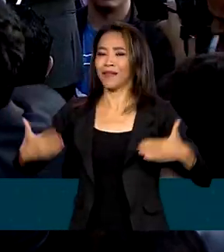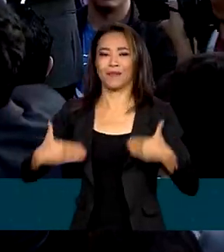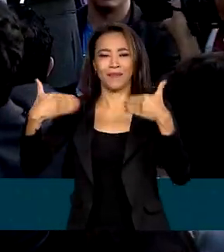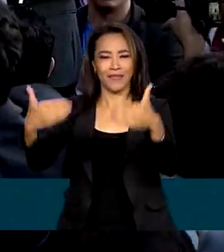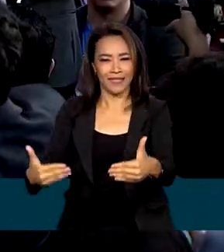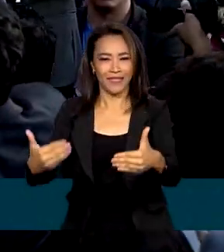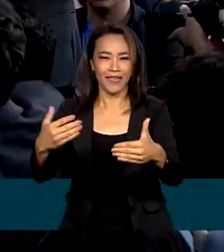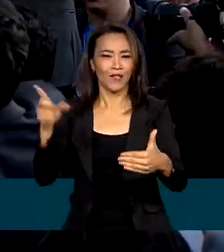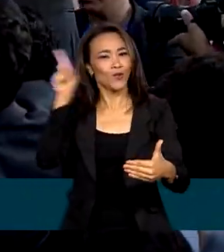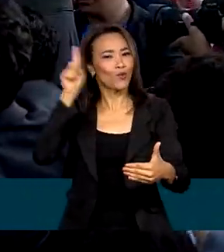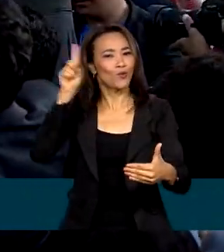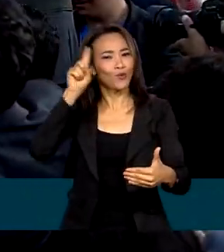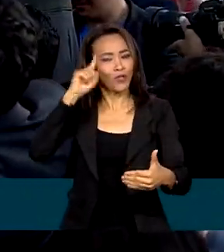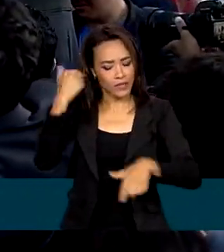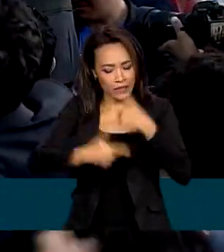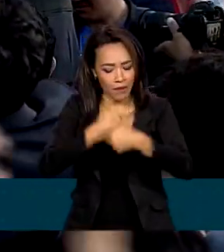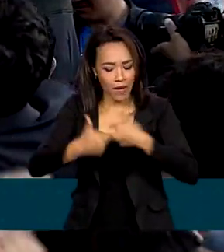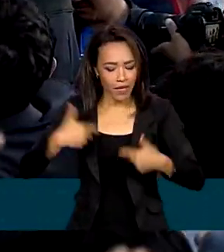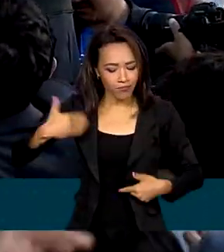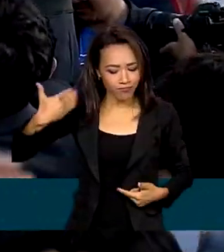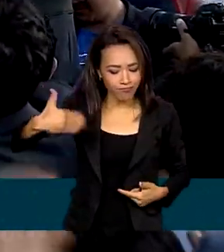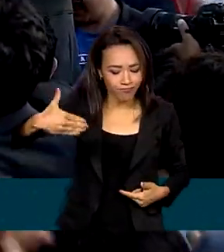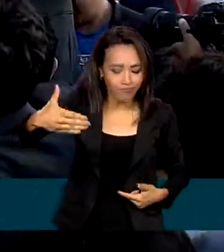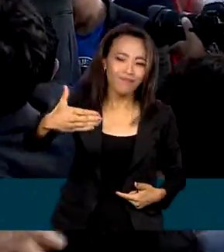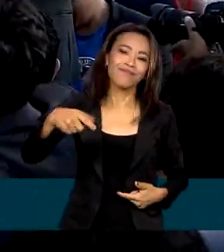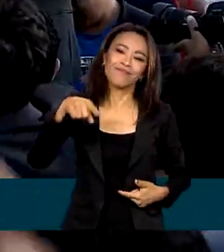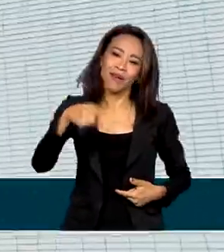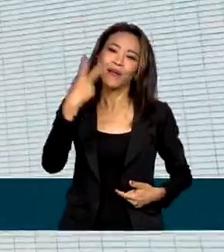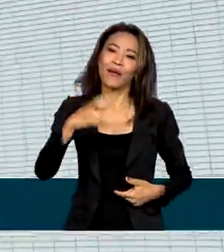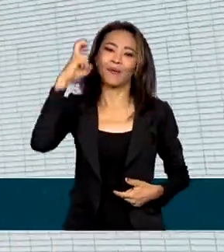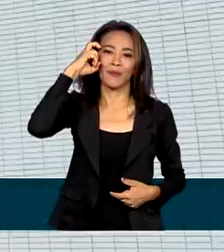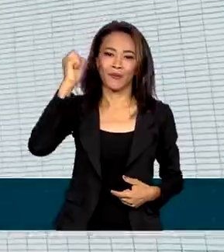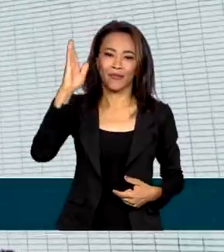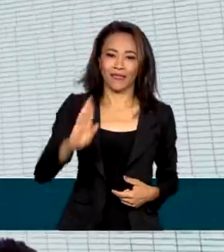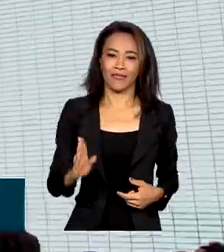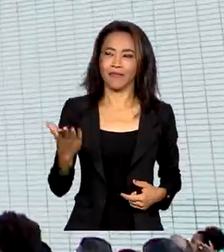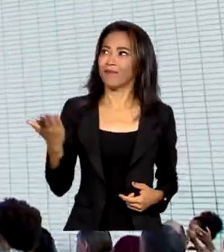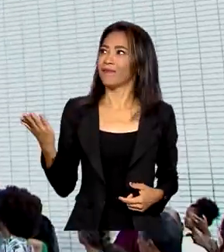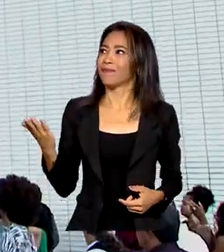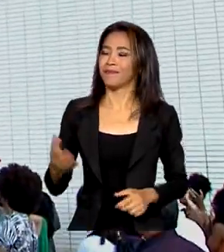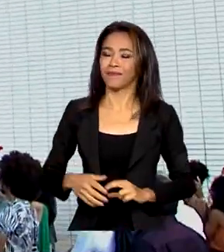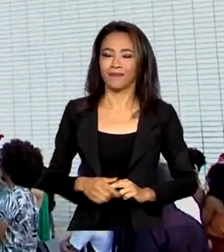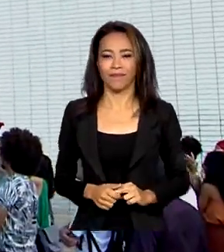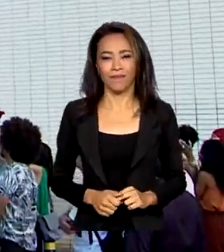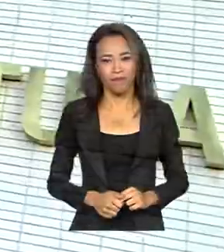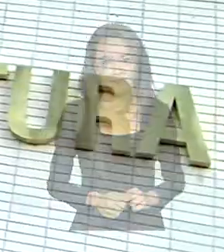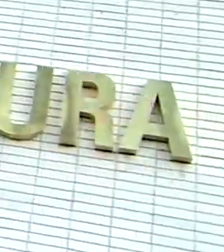trabalhando todos os dias aqui para essa cultura do Brasil.